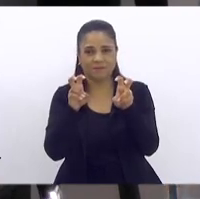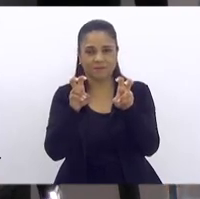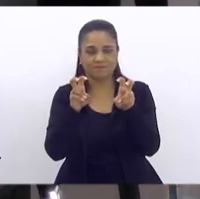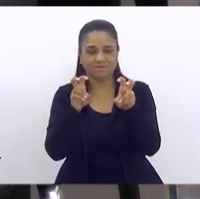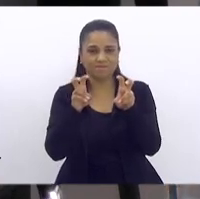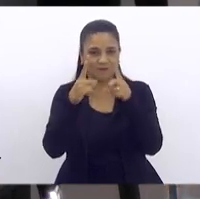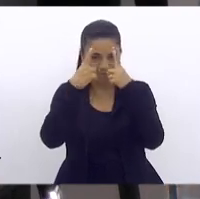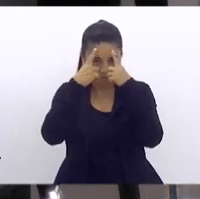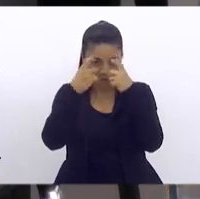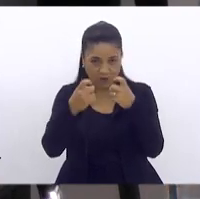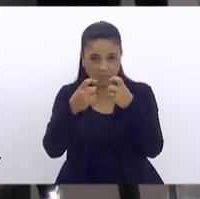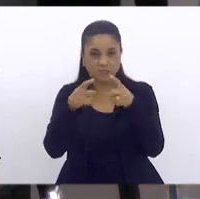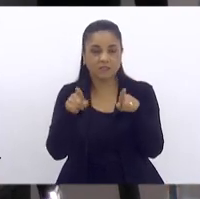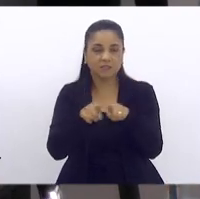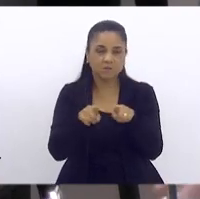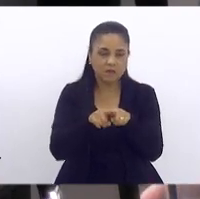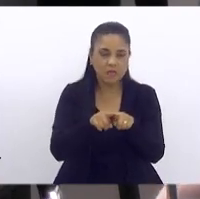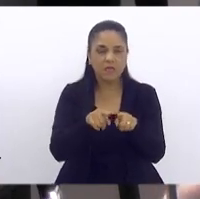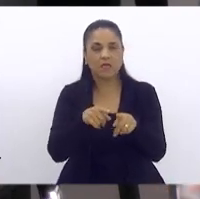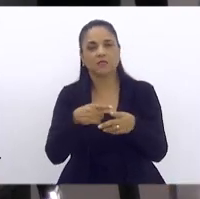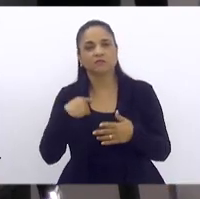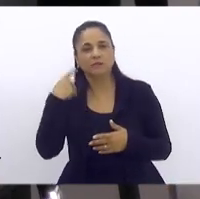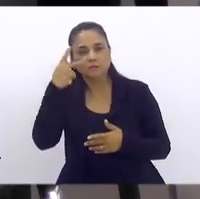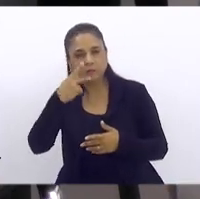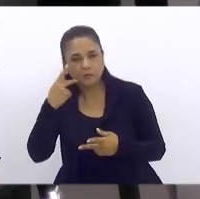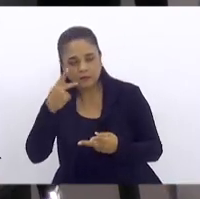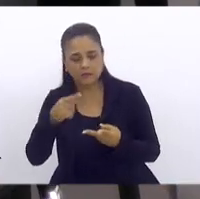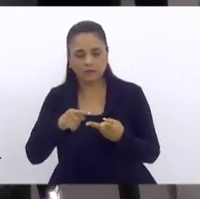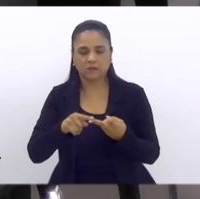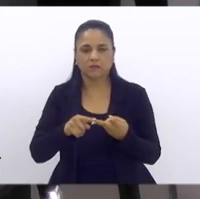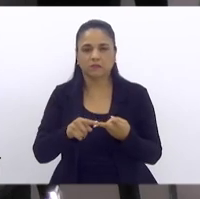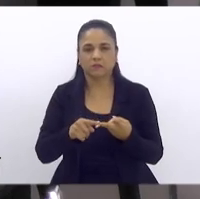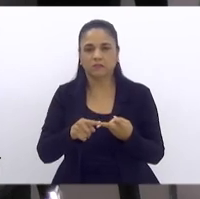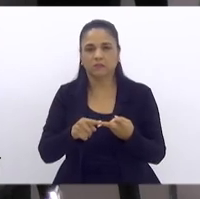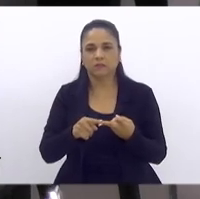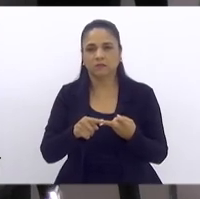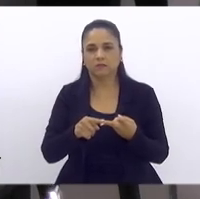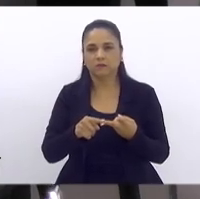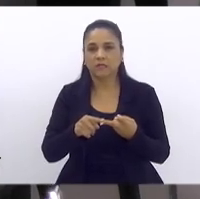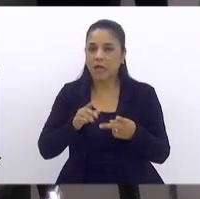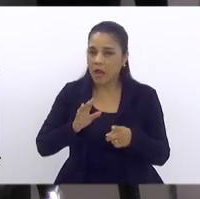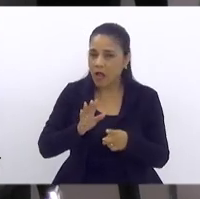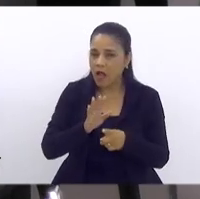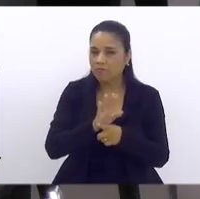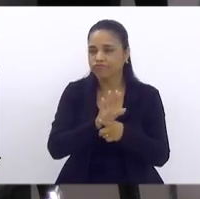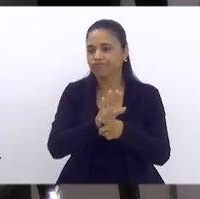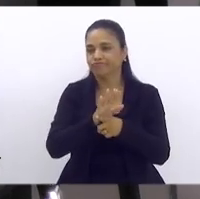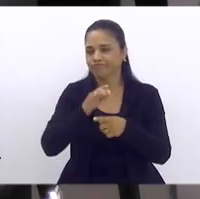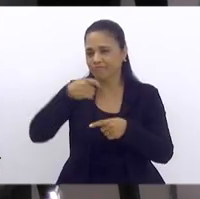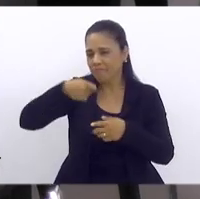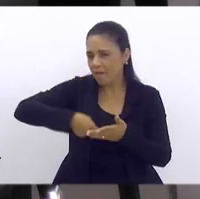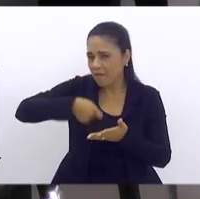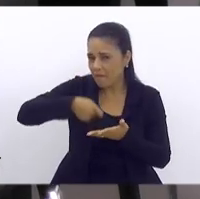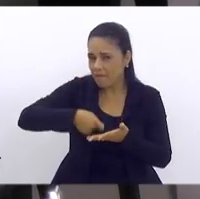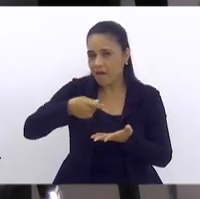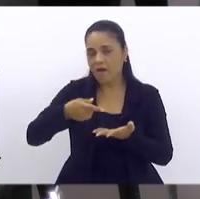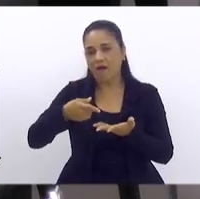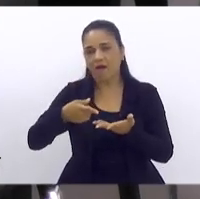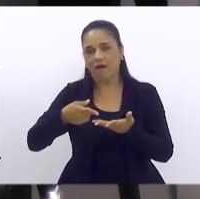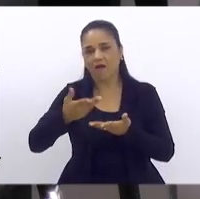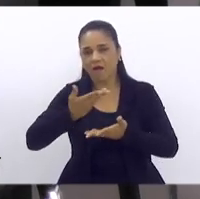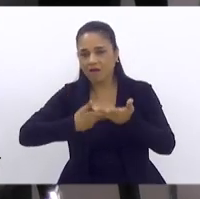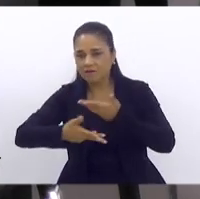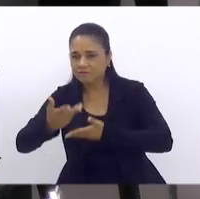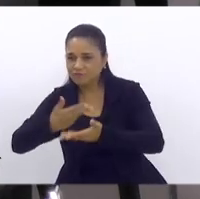para uma esfera de radicalização, de polarização política, né? Ela colabora para essa para essa dinâmica, como